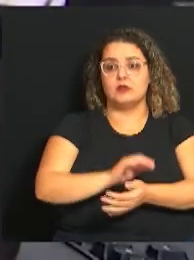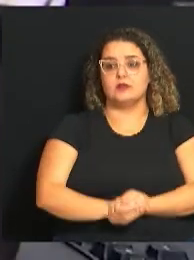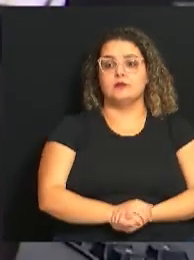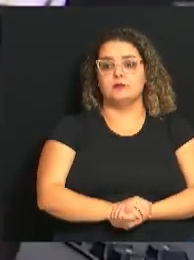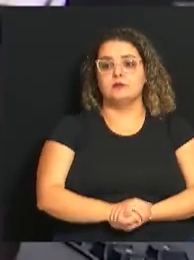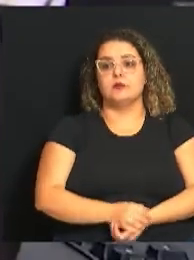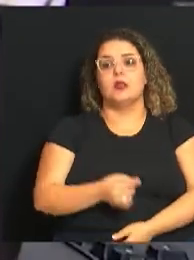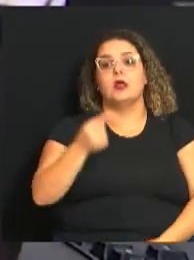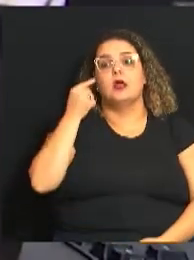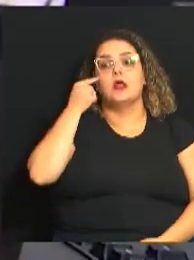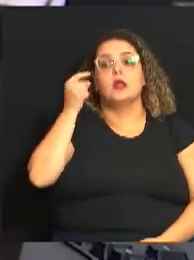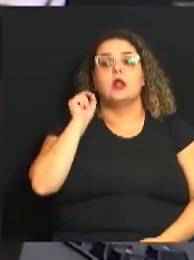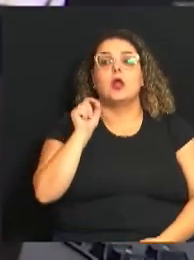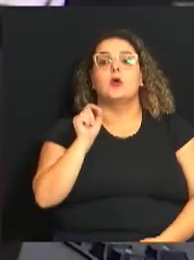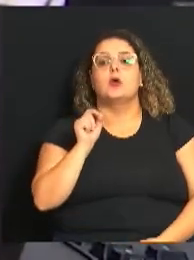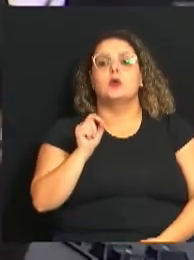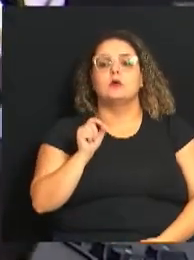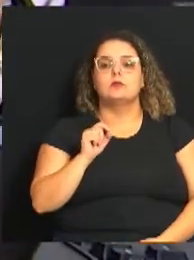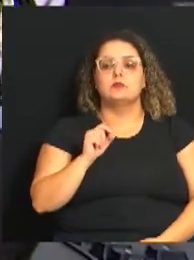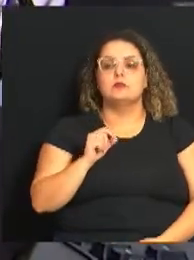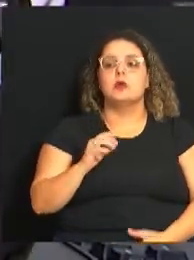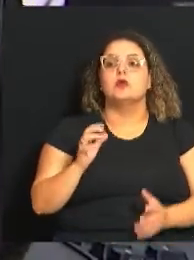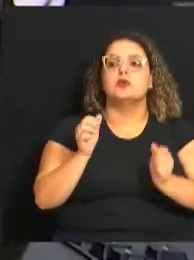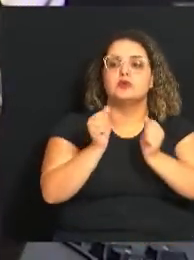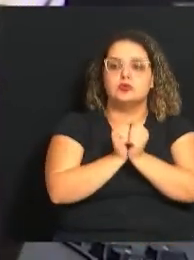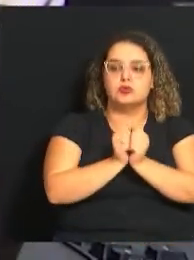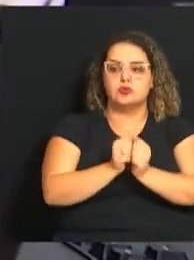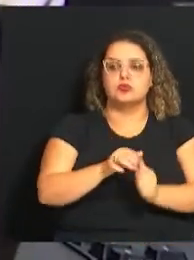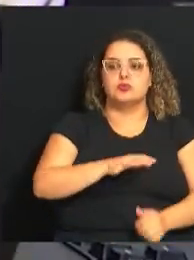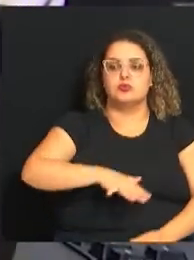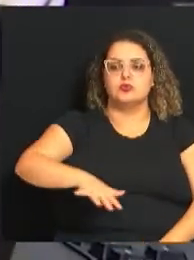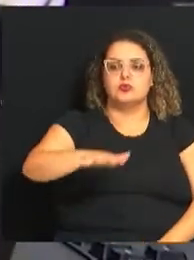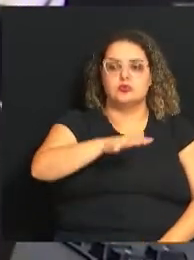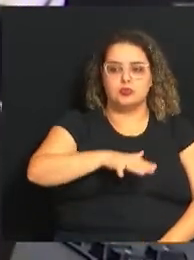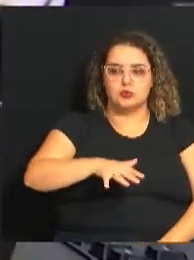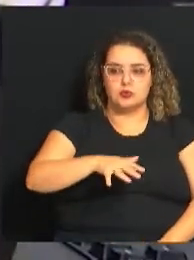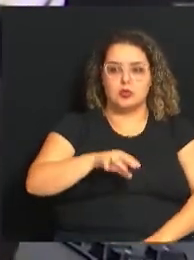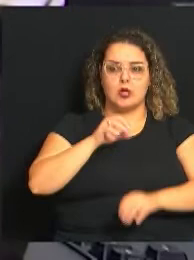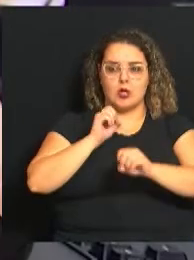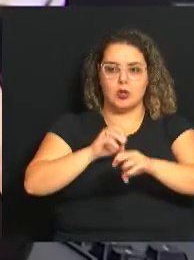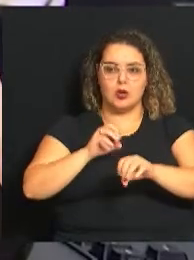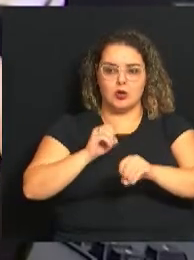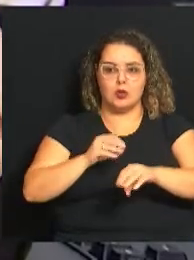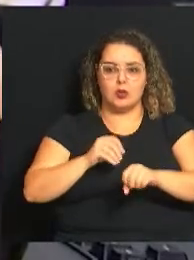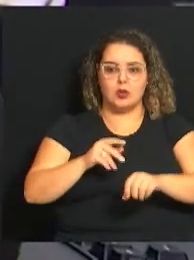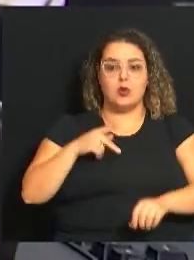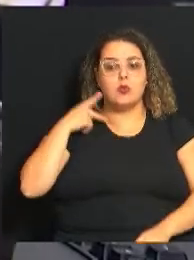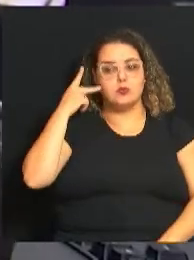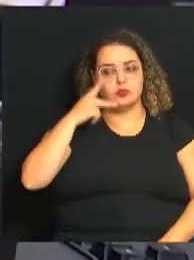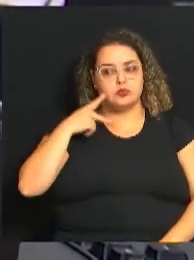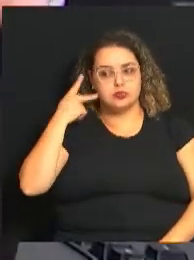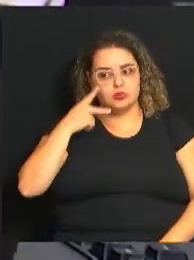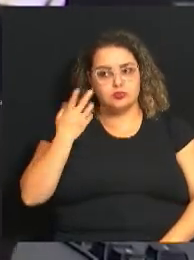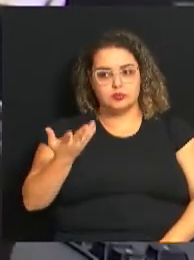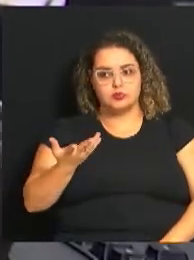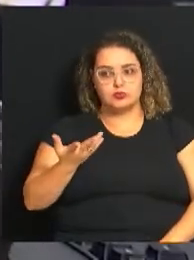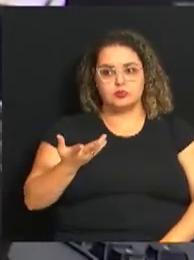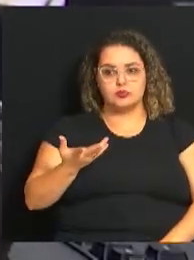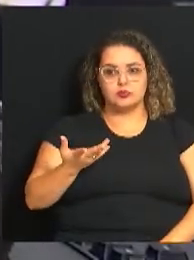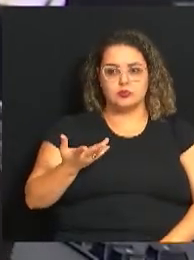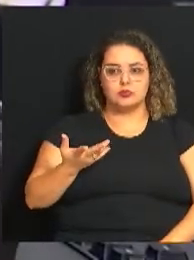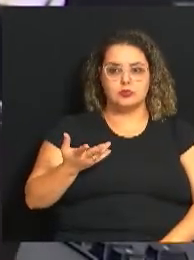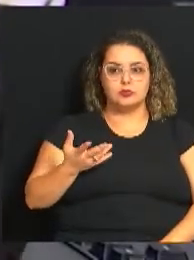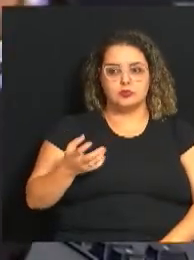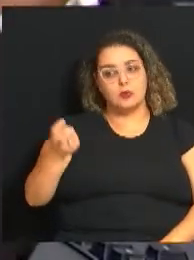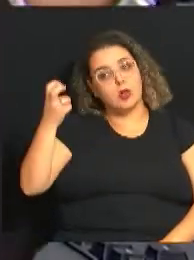é construir, junto à rede pública de ensino, uma política, e eu chamaria isso de um elemento